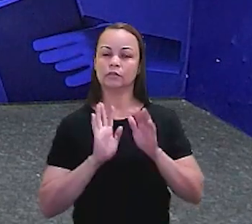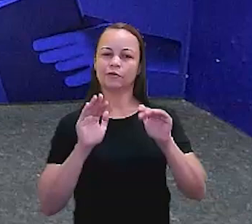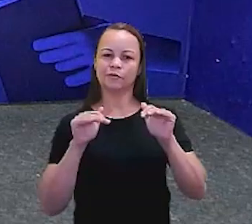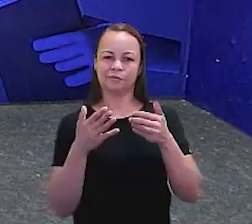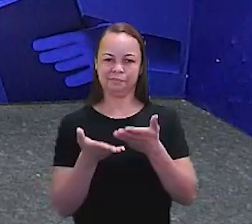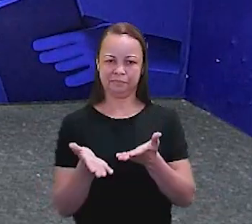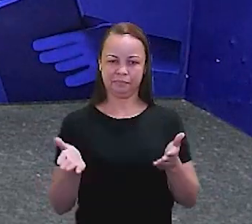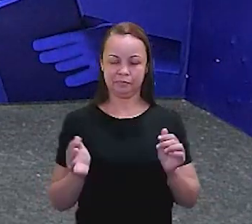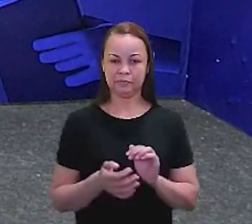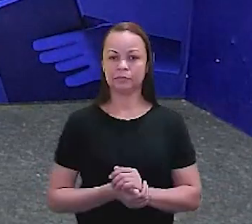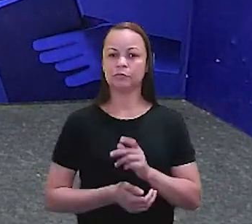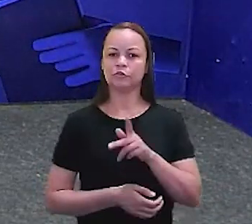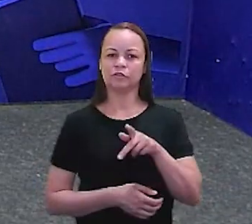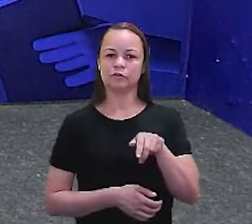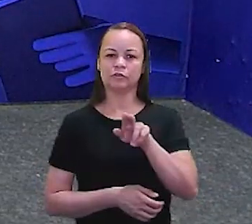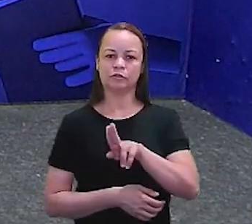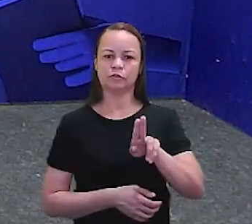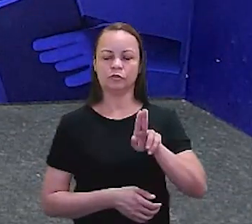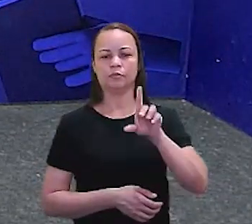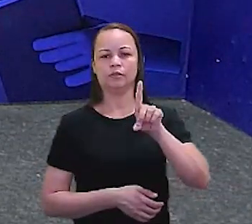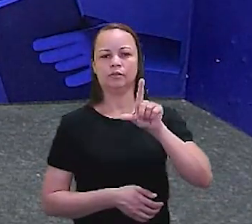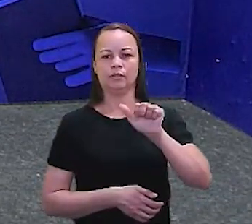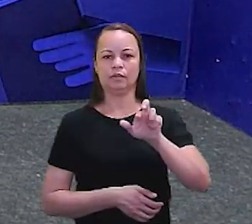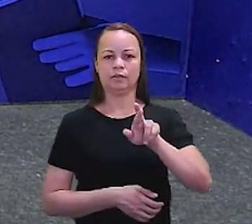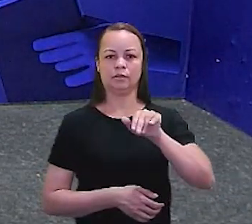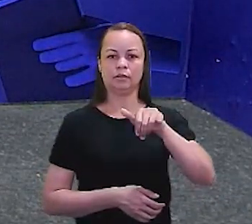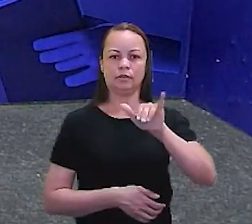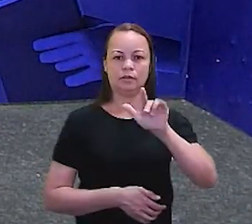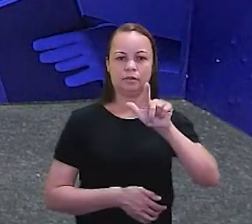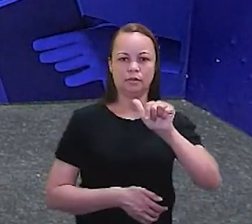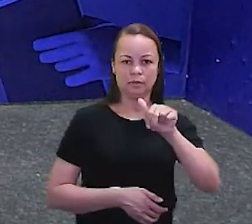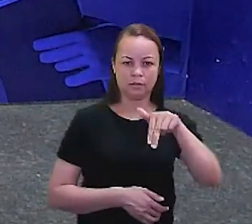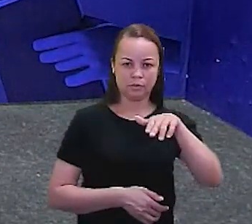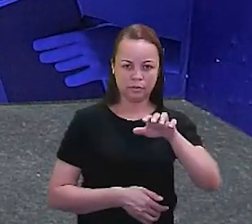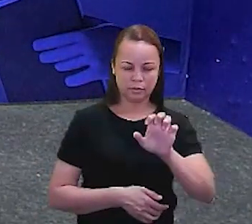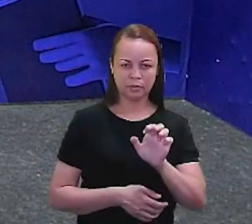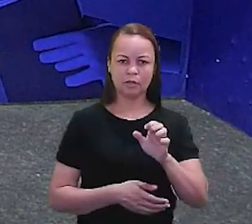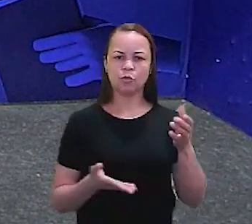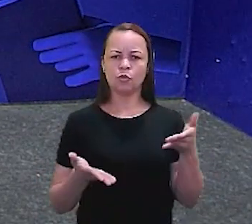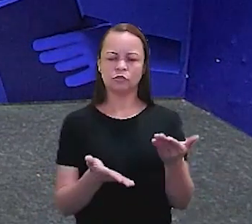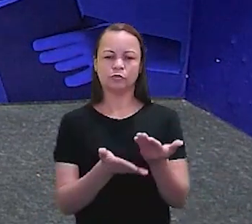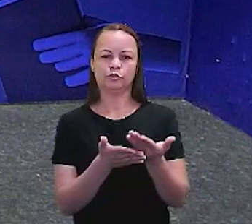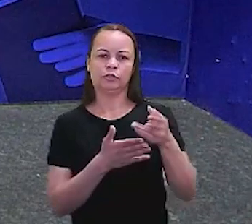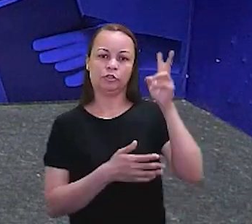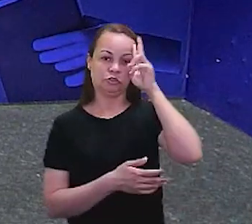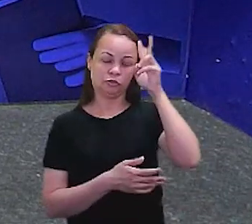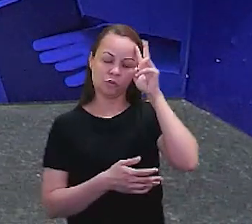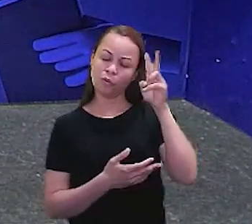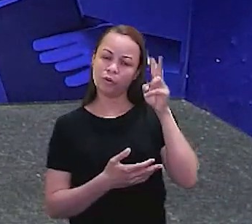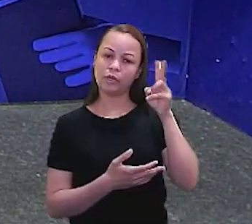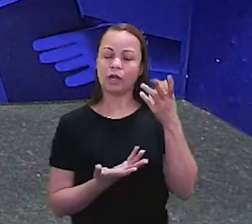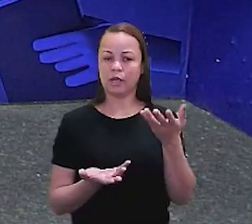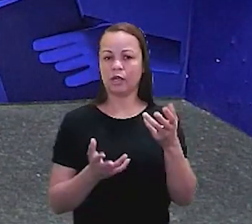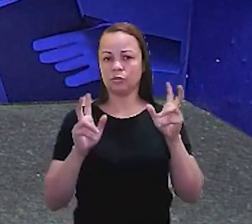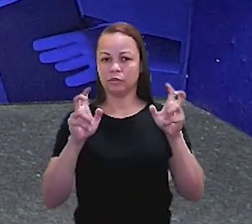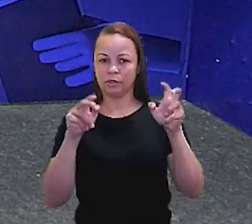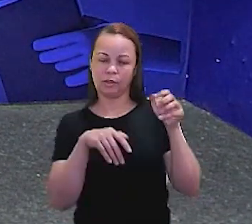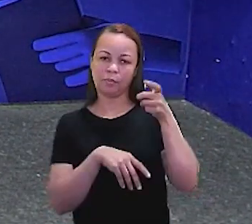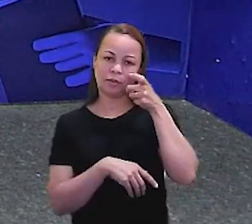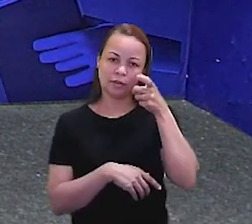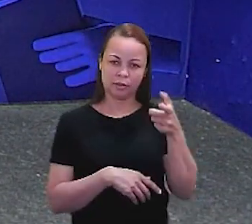Olá para todos, sou a professora Darilane e hoje vamos estudar a história. Então, o assunto de hoje é um assunto bem interessante, são os símbolos